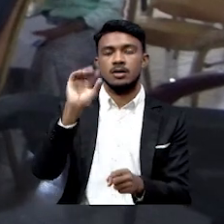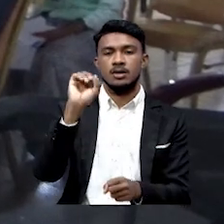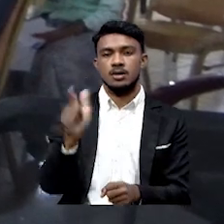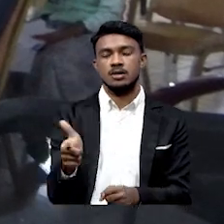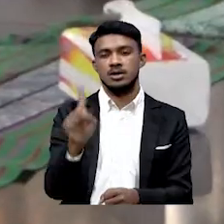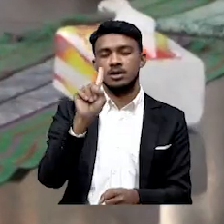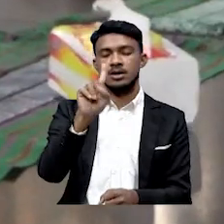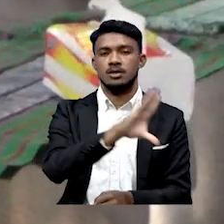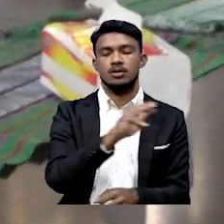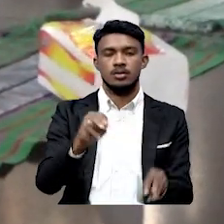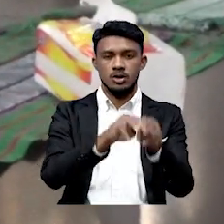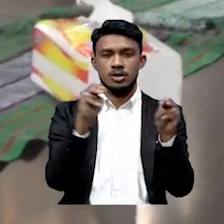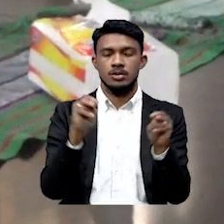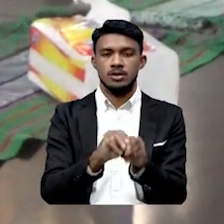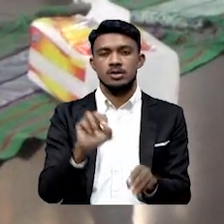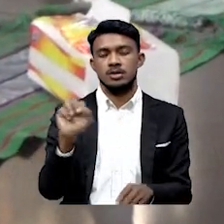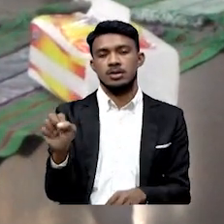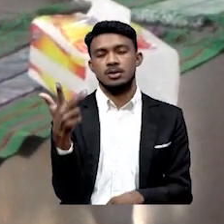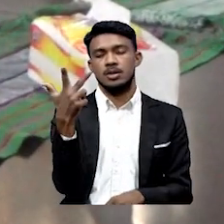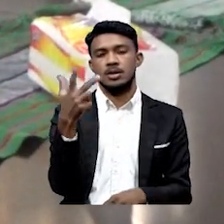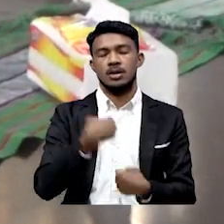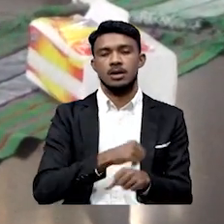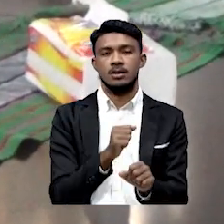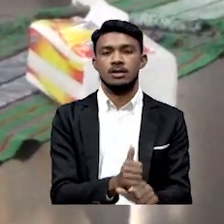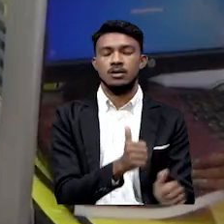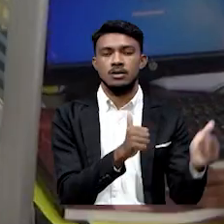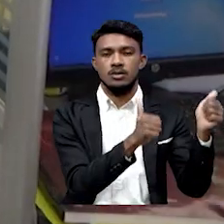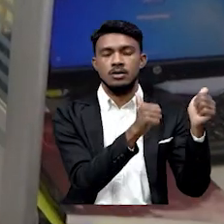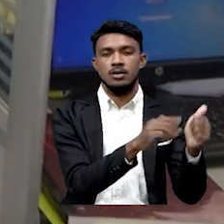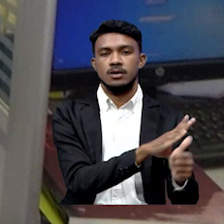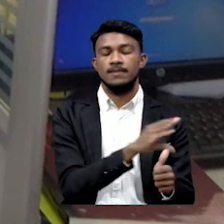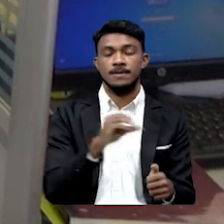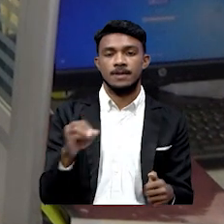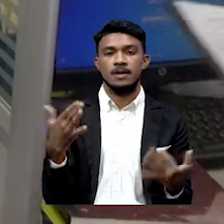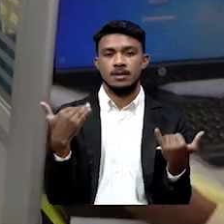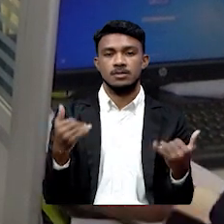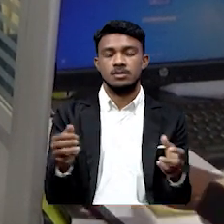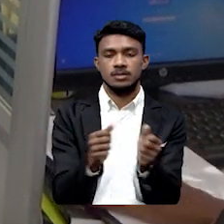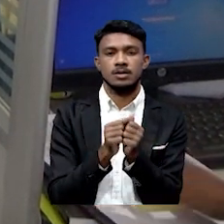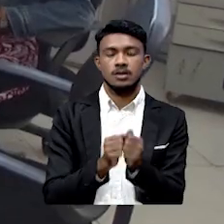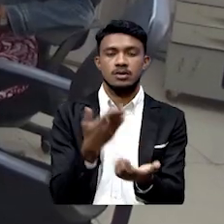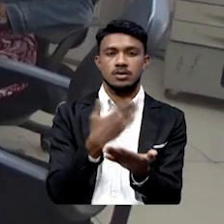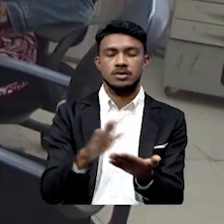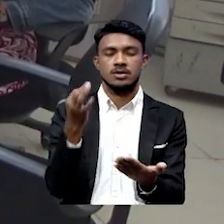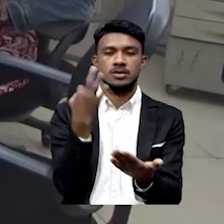no município Sanurusintolo, maxei termina. Total combatente ne beda daun ne simu pensaun kada fulang